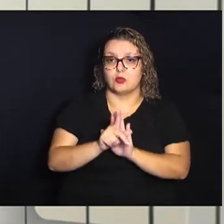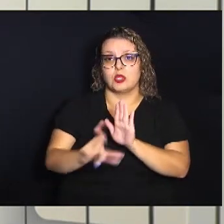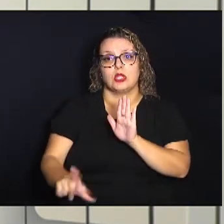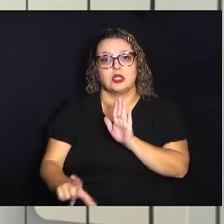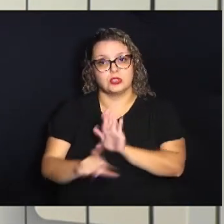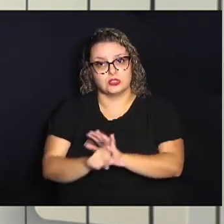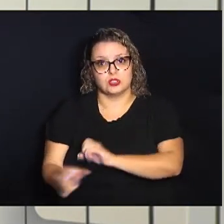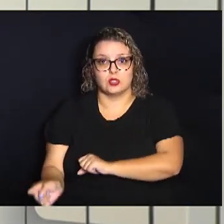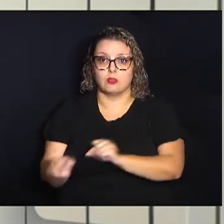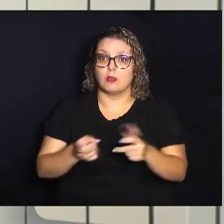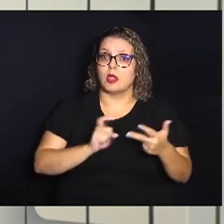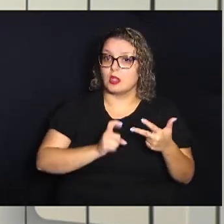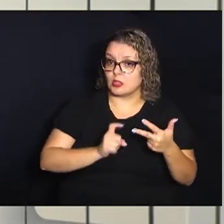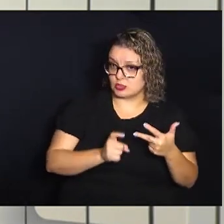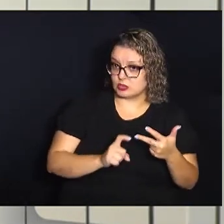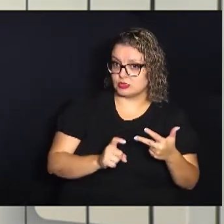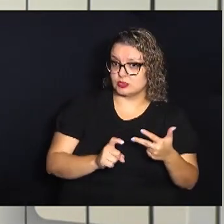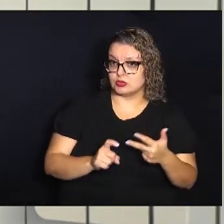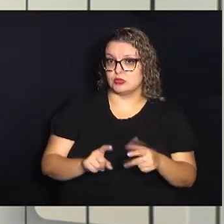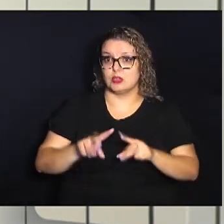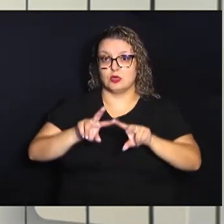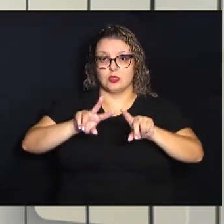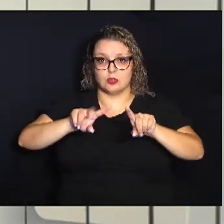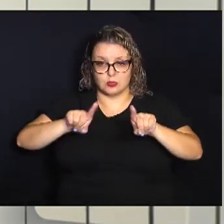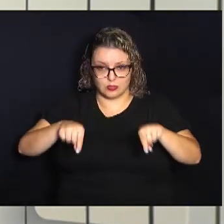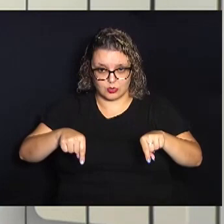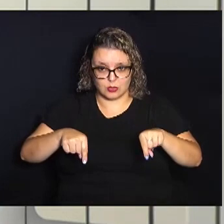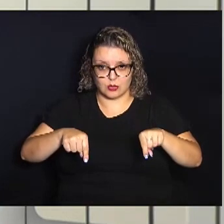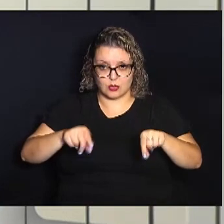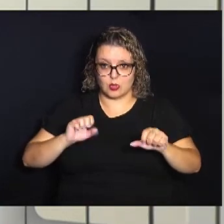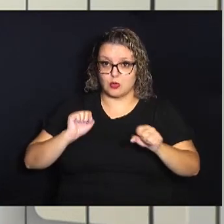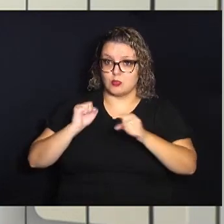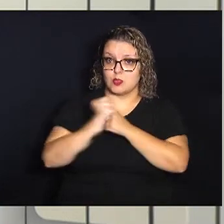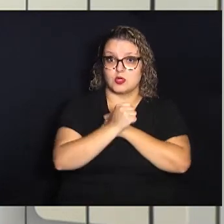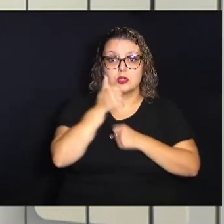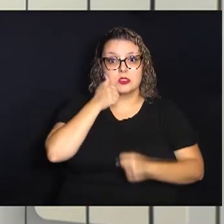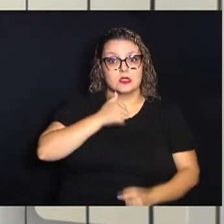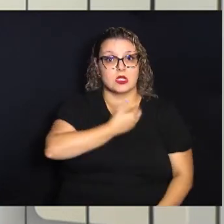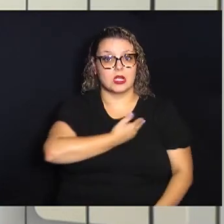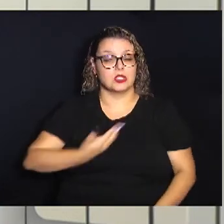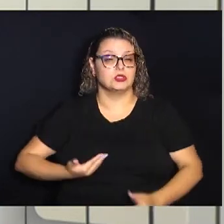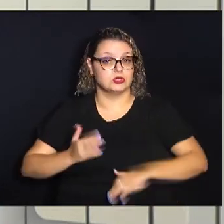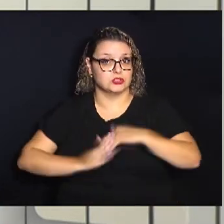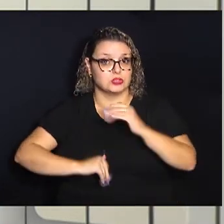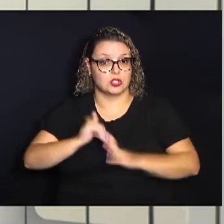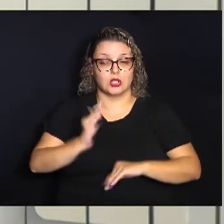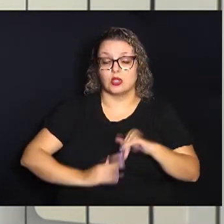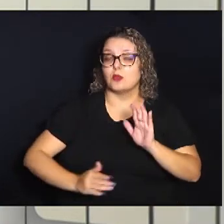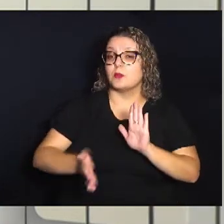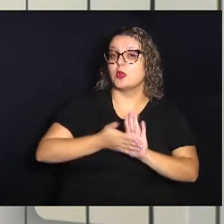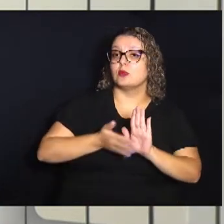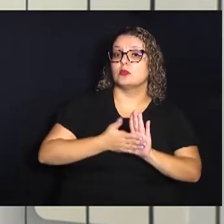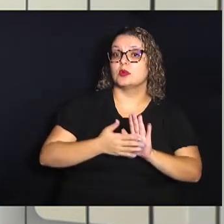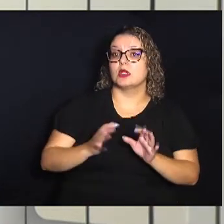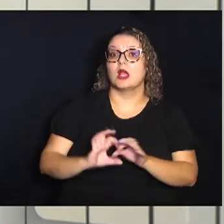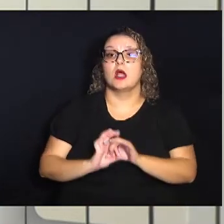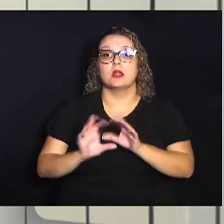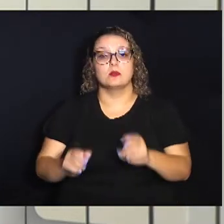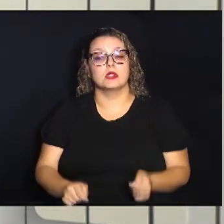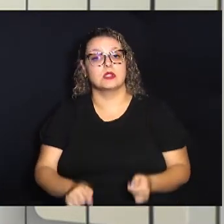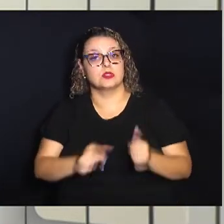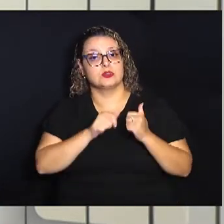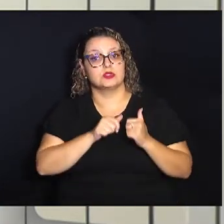Poder Executivo apelidado de Proteja Servidora. A proposta determina a concessão de benefícios